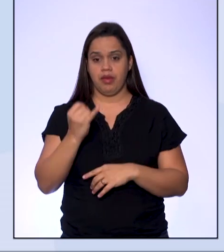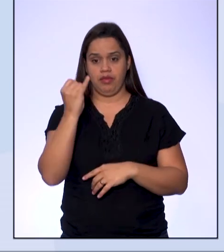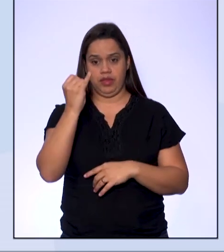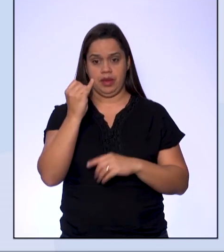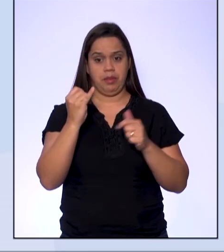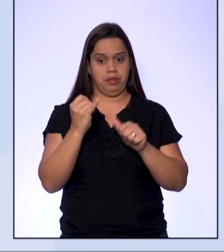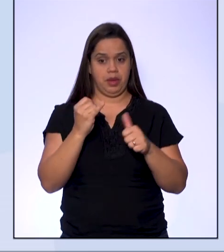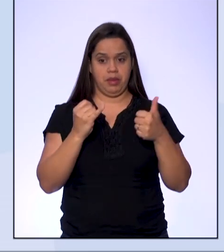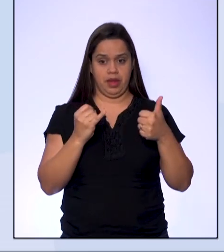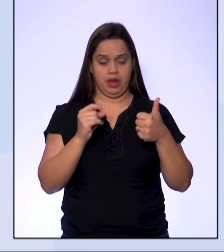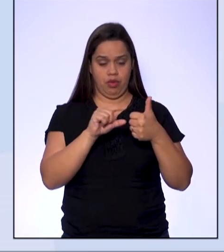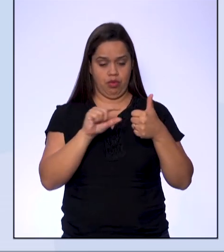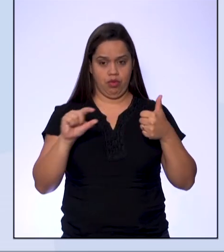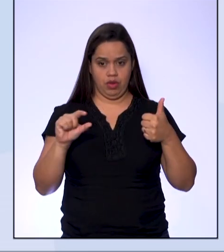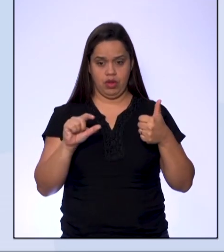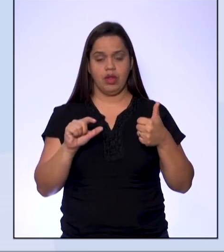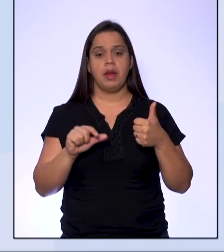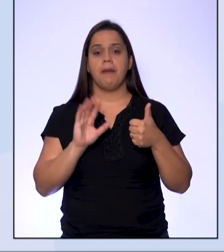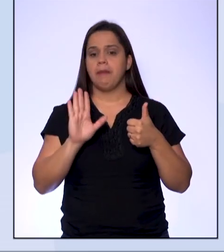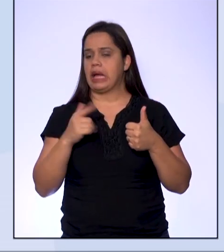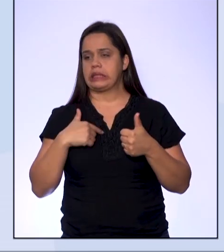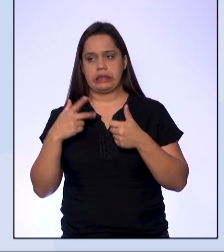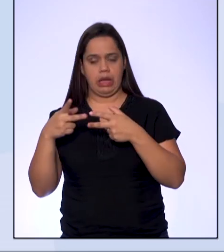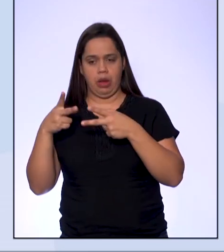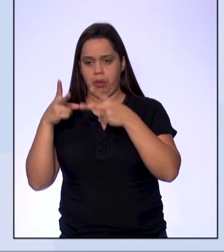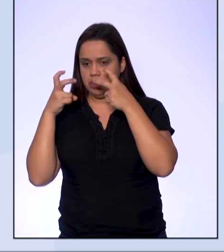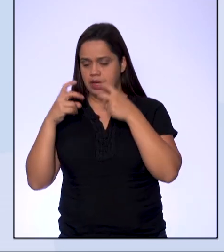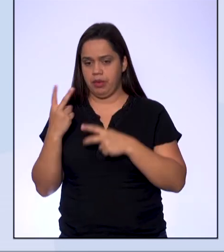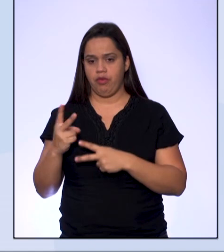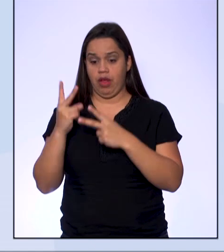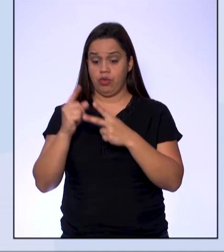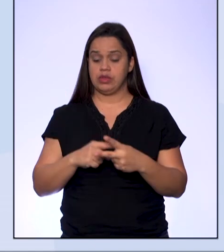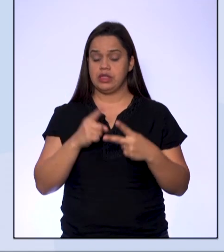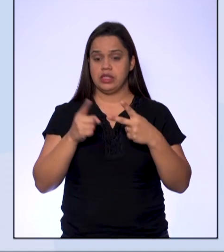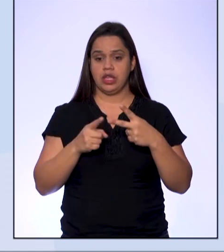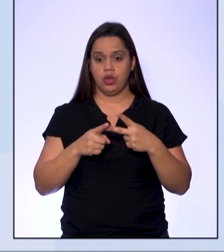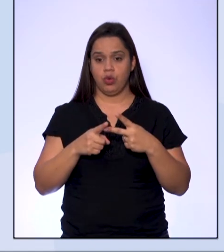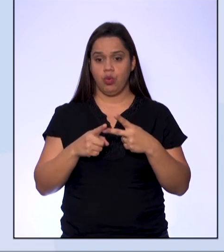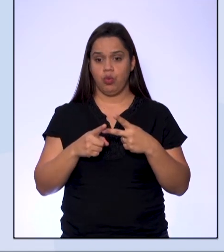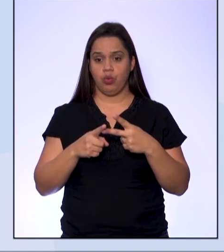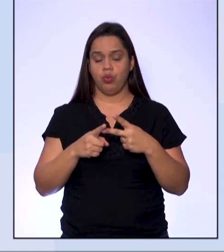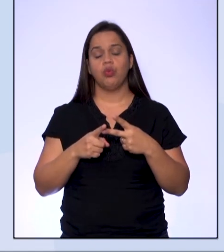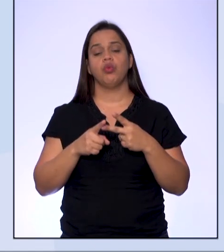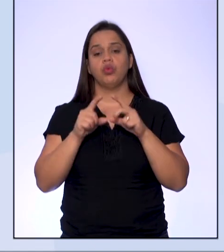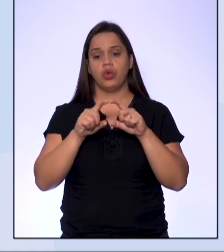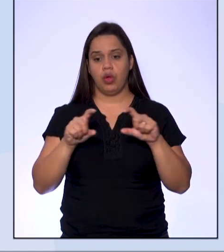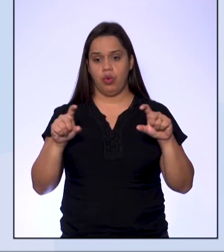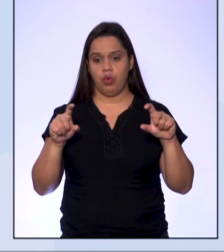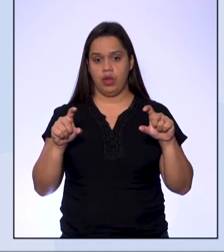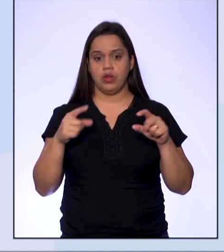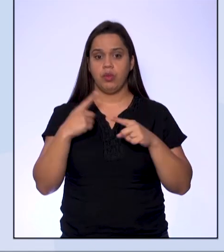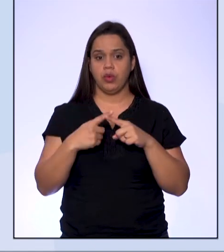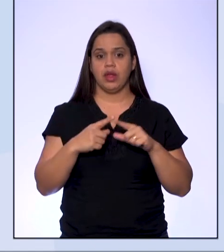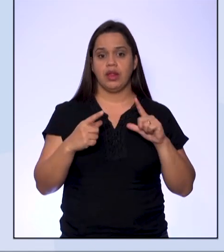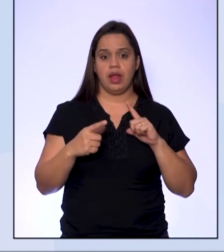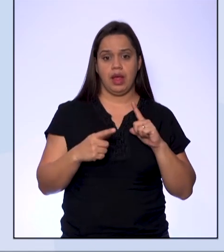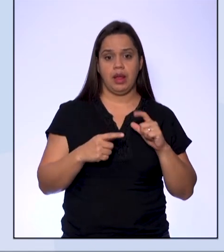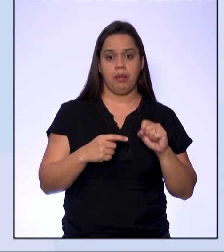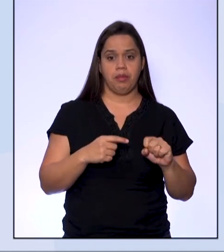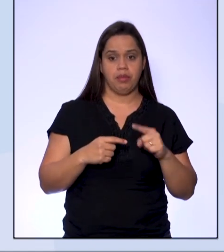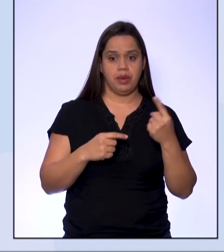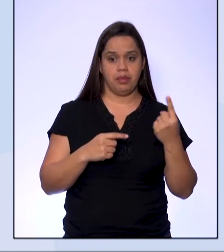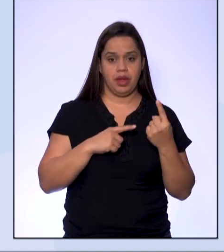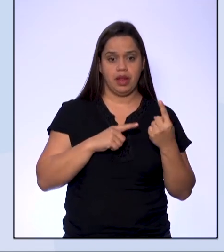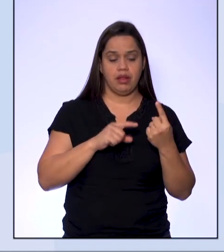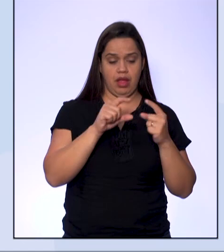oração. Mas não reconhecemos seu valor, segunda oração. Por quê? Porque eu tenho o verbo. Na primeira oração, são,